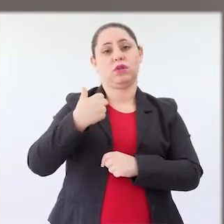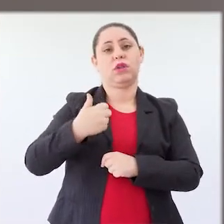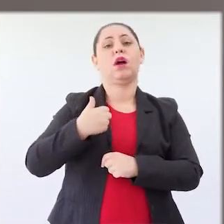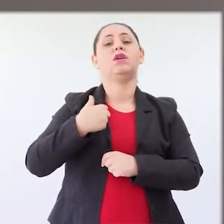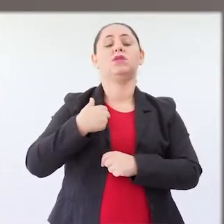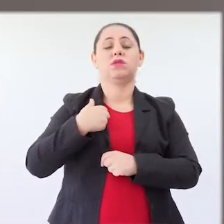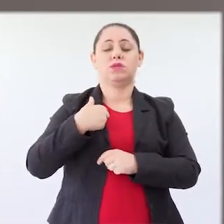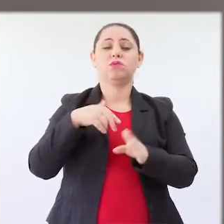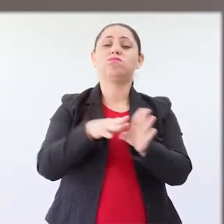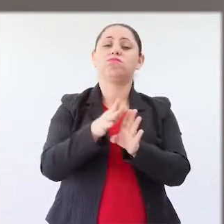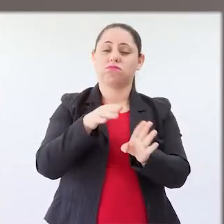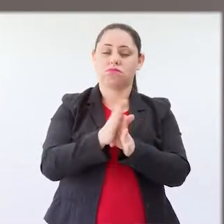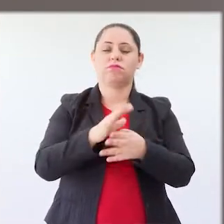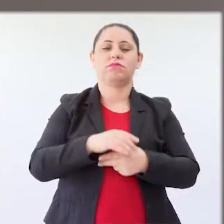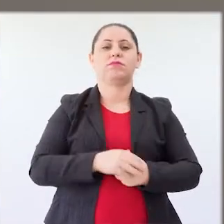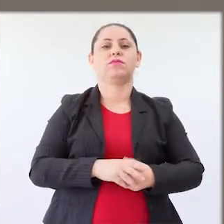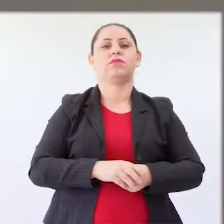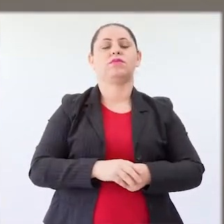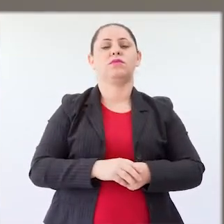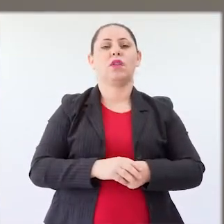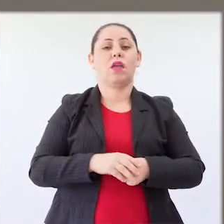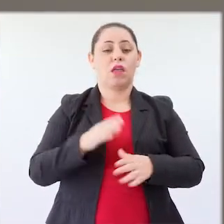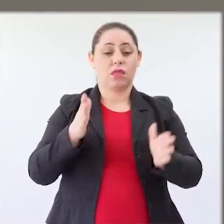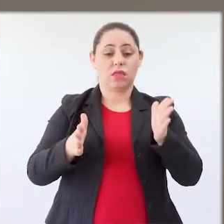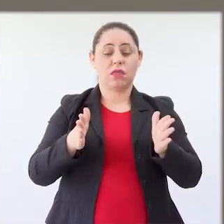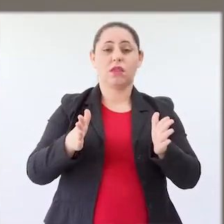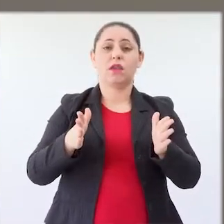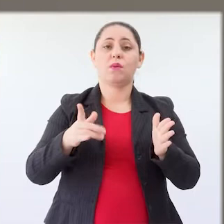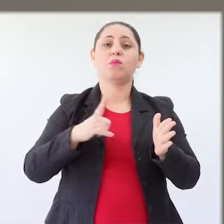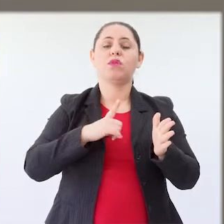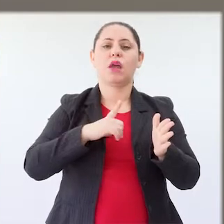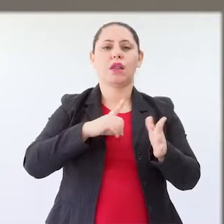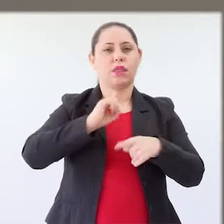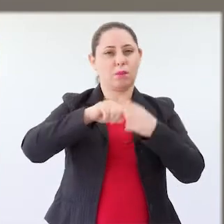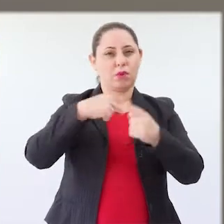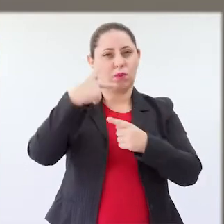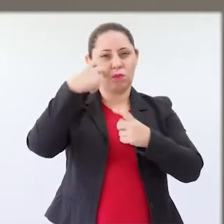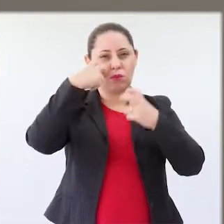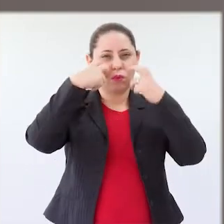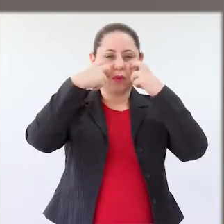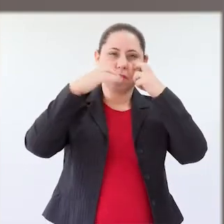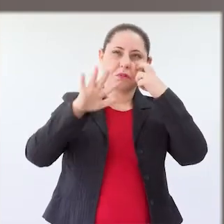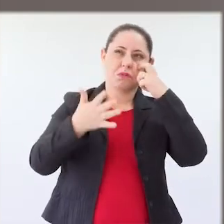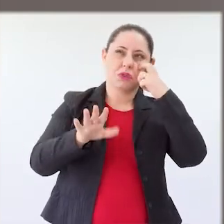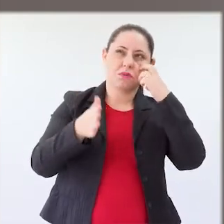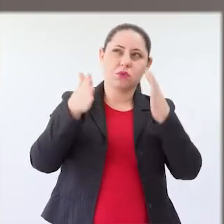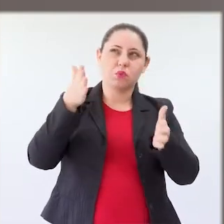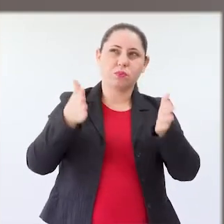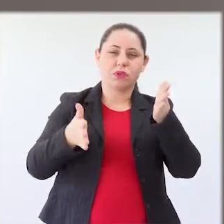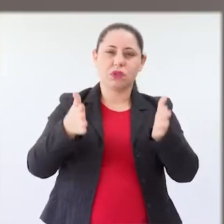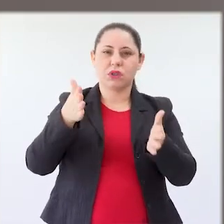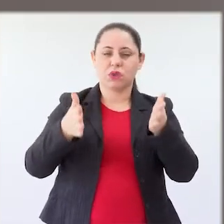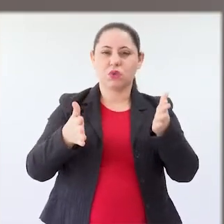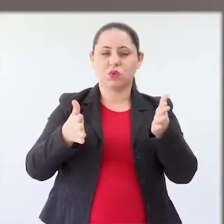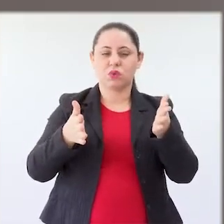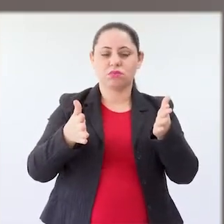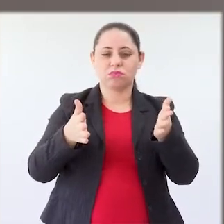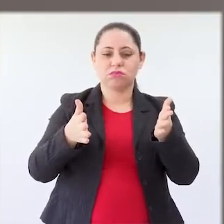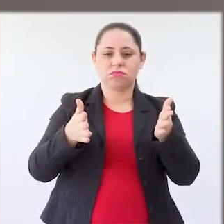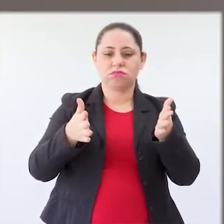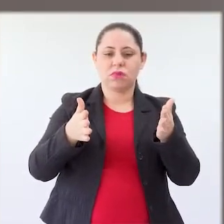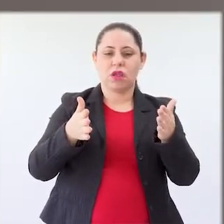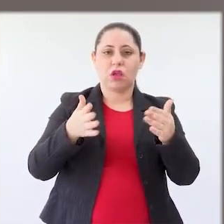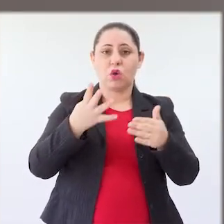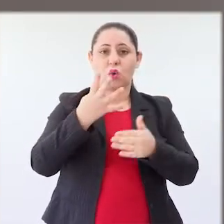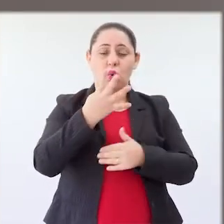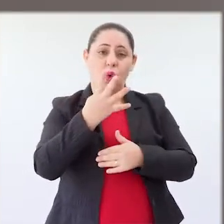é recomendado. E quanto tempo dura esse Botox depois de aplicado? A duração, então, ela vai variar, né? Num período